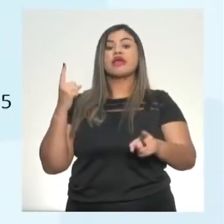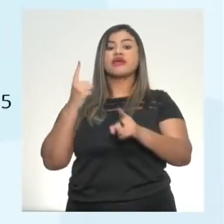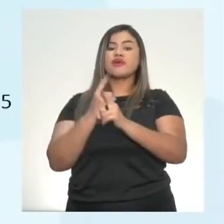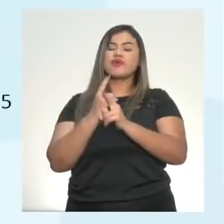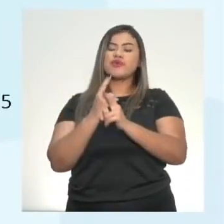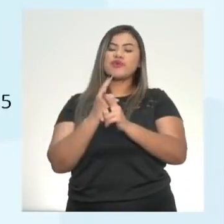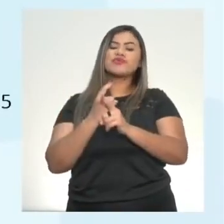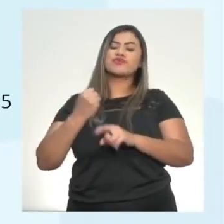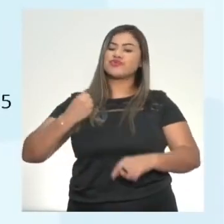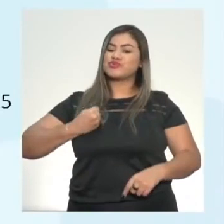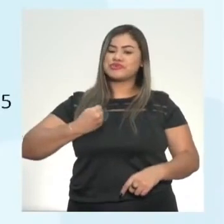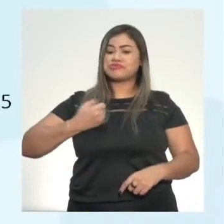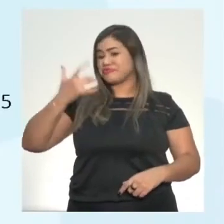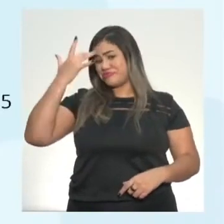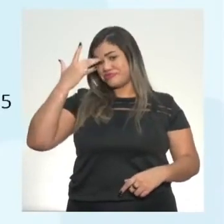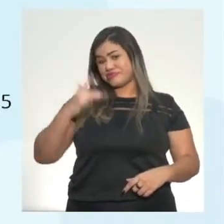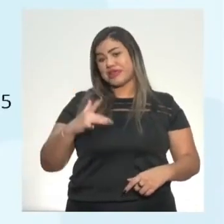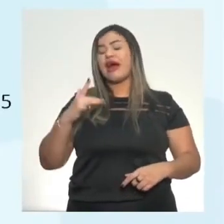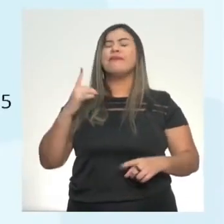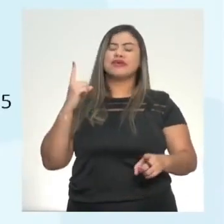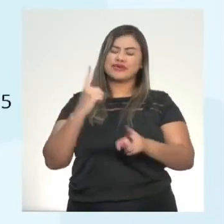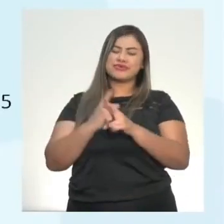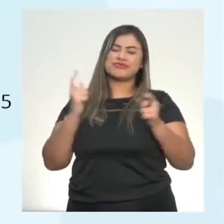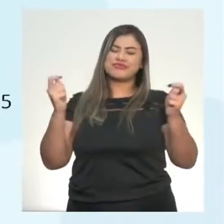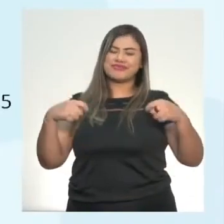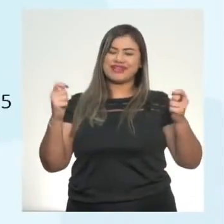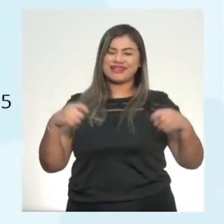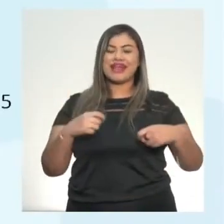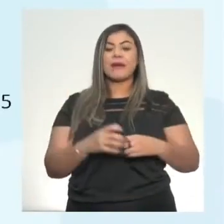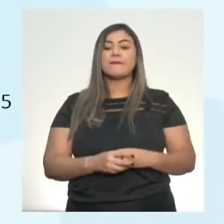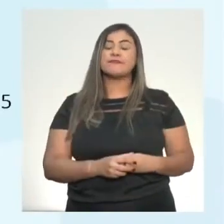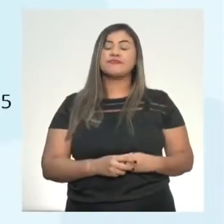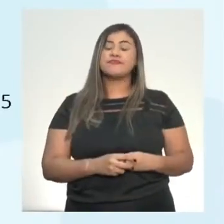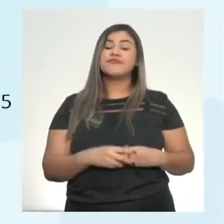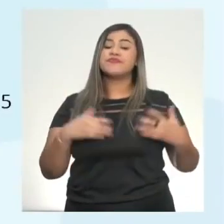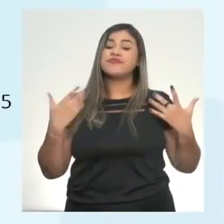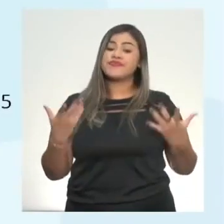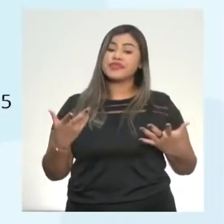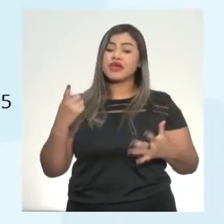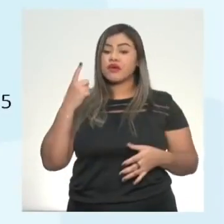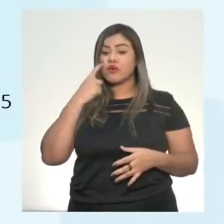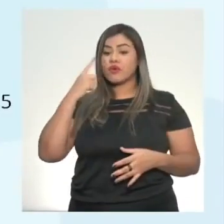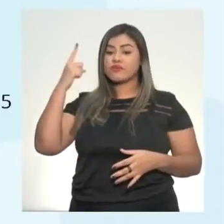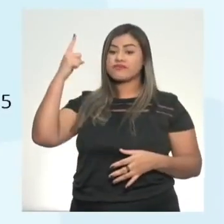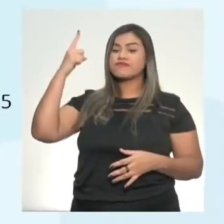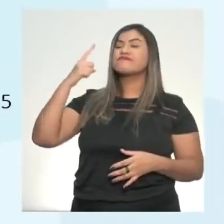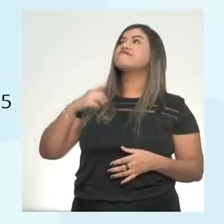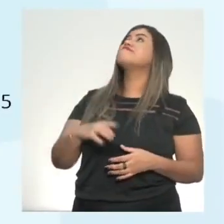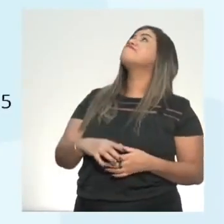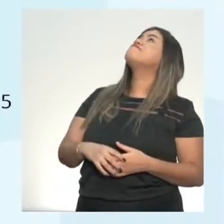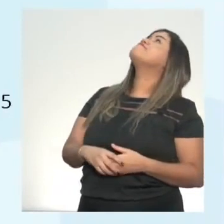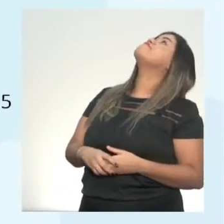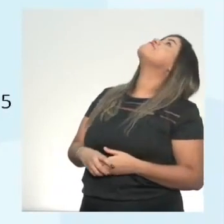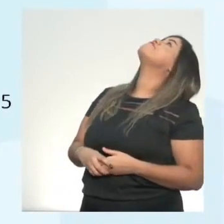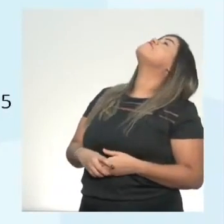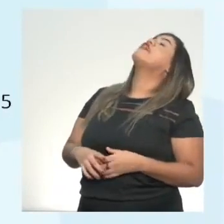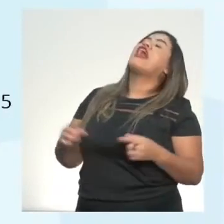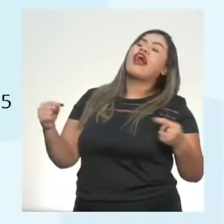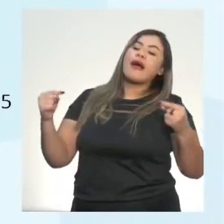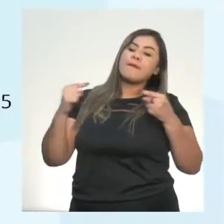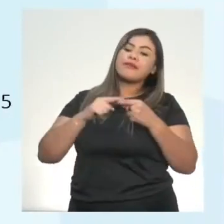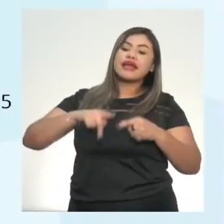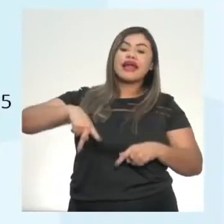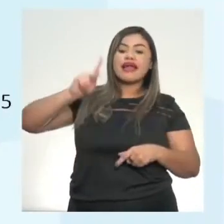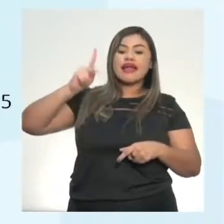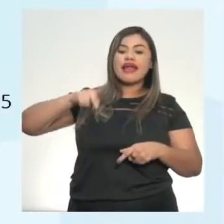para encontrar os valores dos lados desconhecidos. Então, aqui à direita, eu já coloquei para você quem é